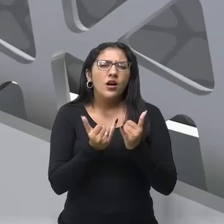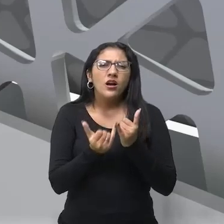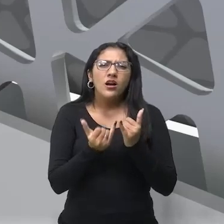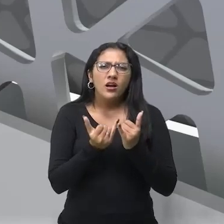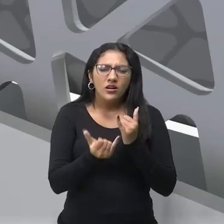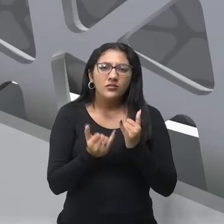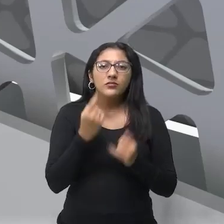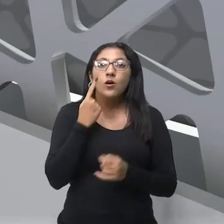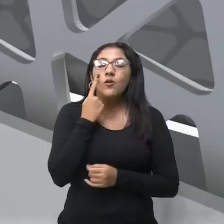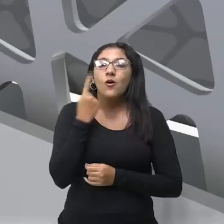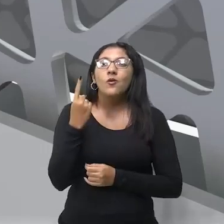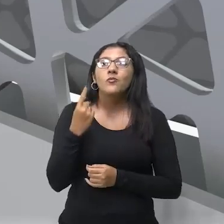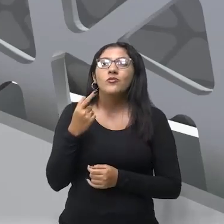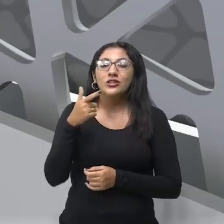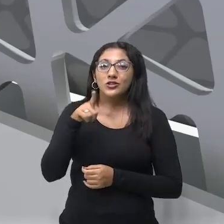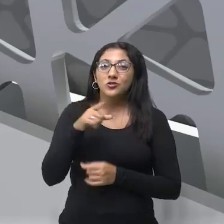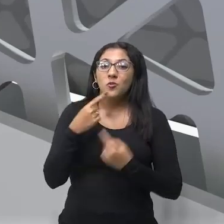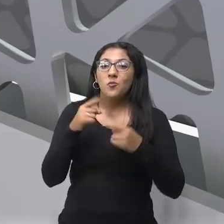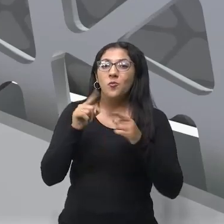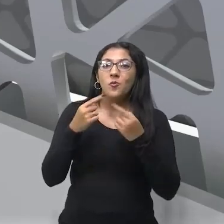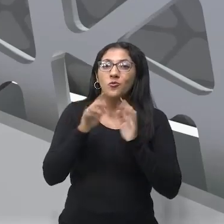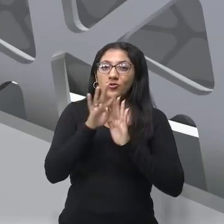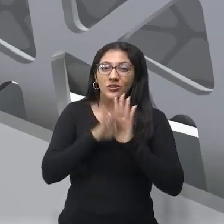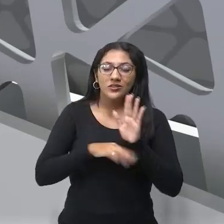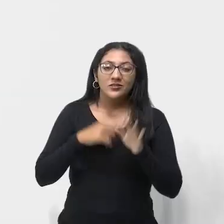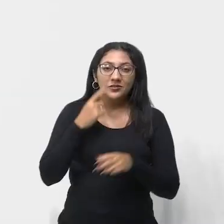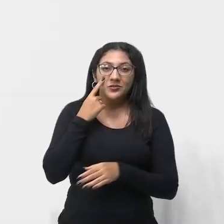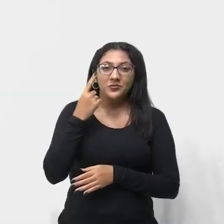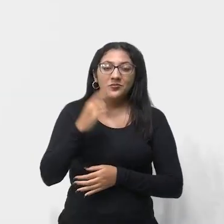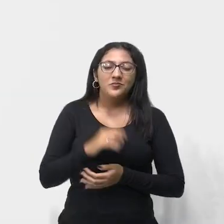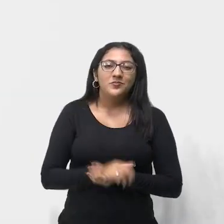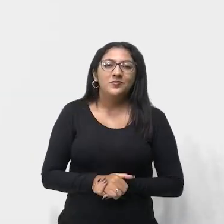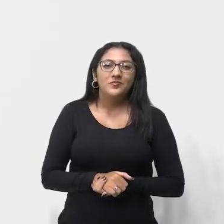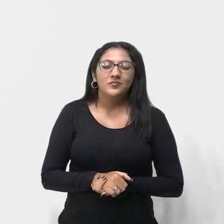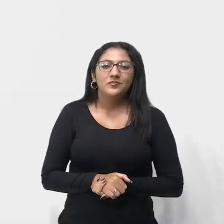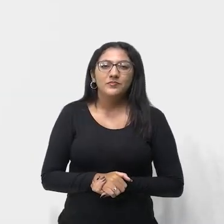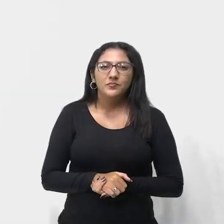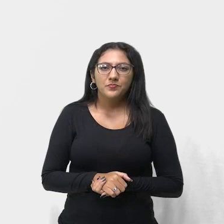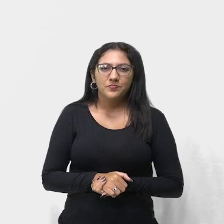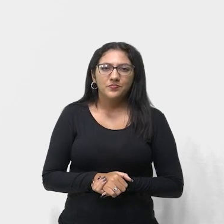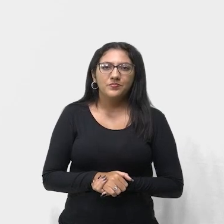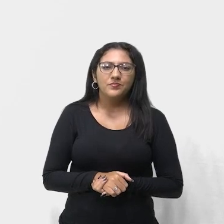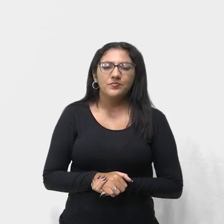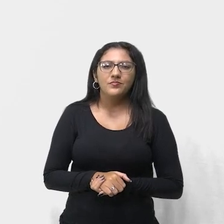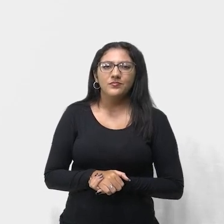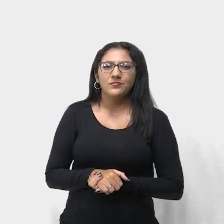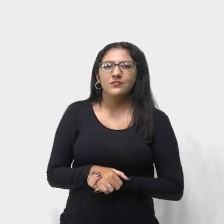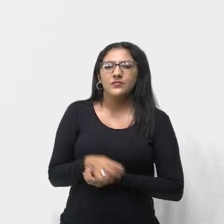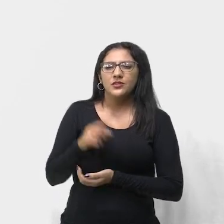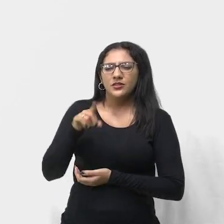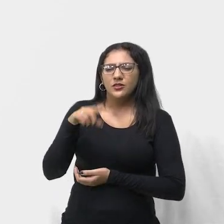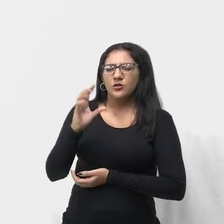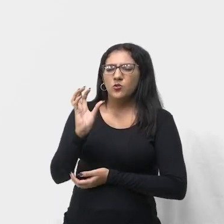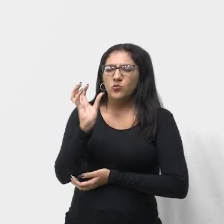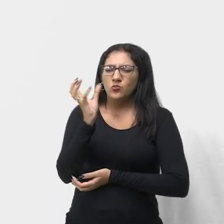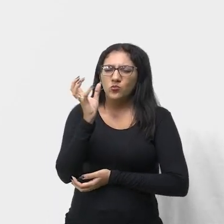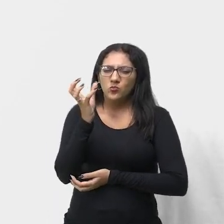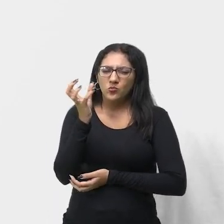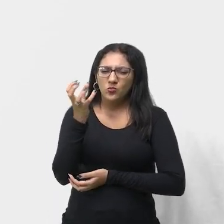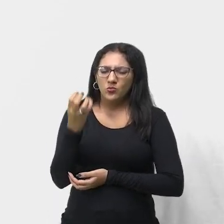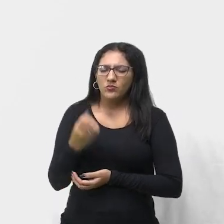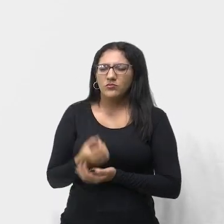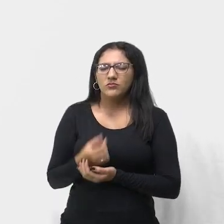enxergou essa semelhança. Olha só o que ele diz na letra da música. Vamos avançar? Lamparina